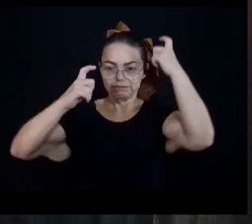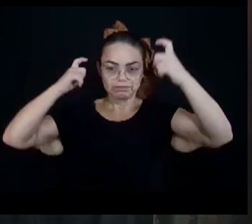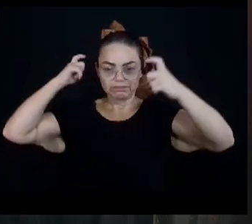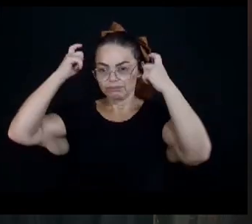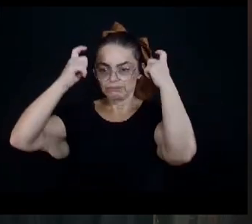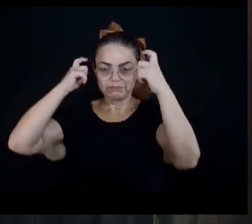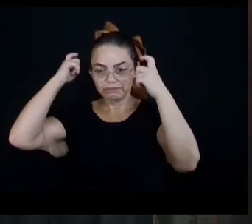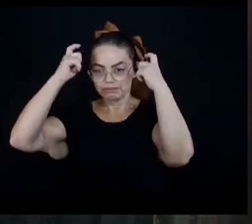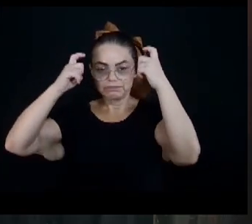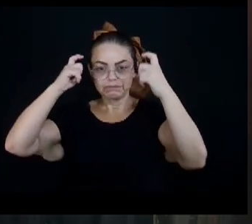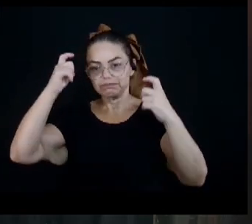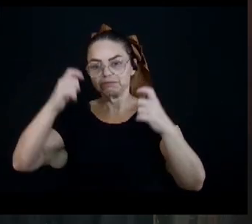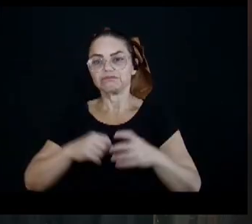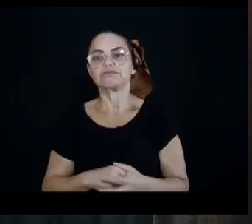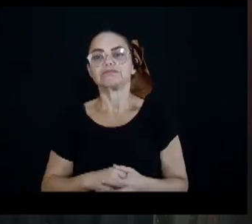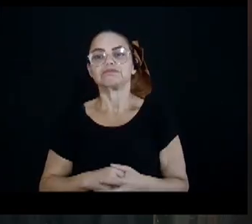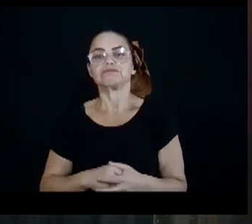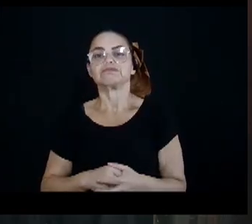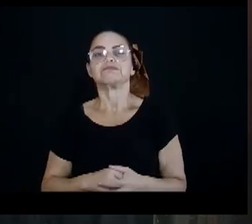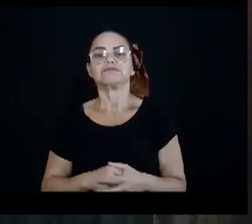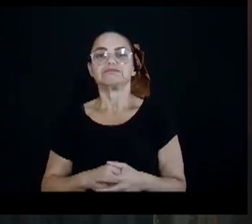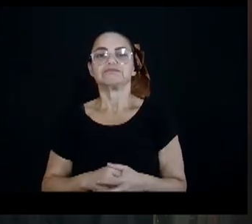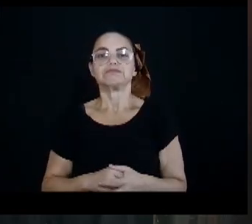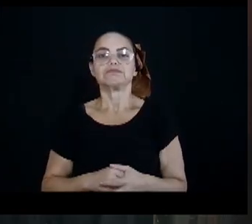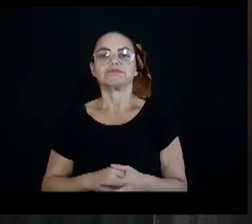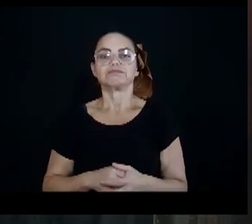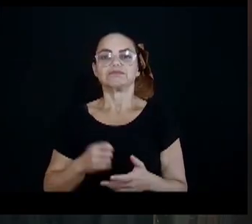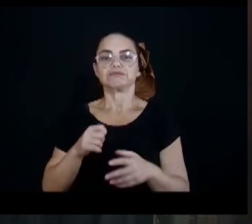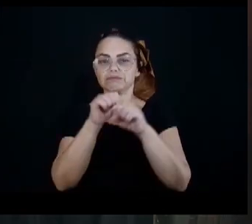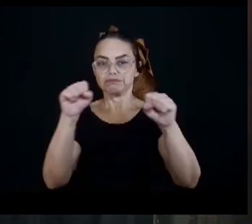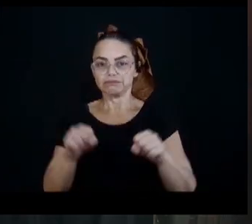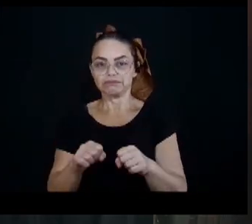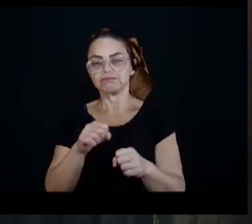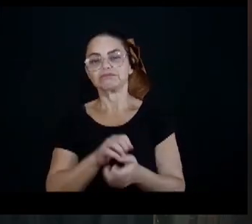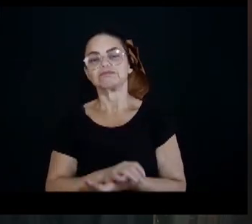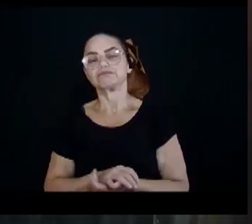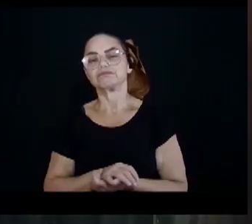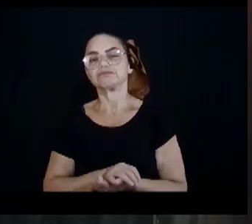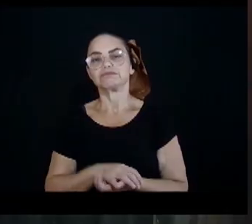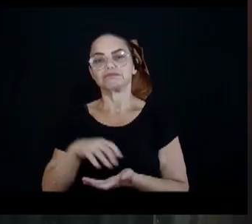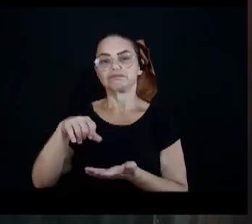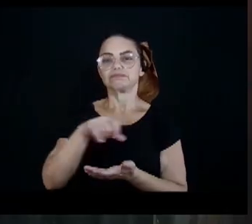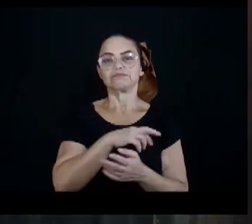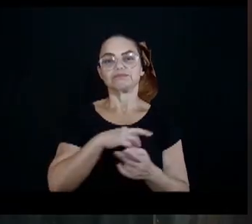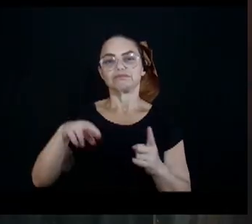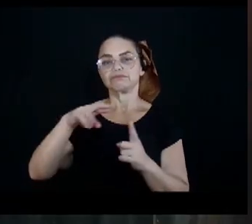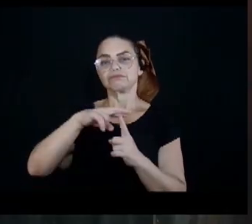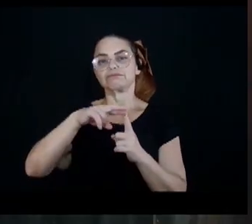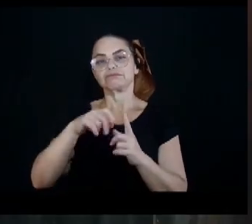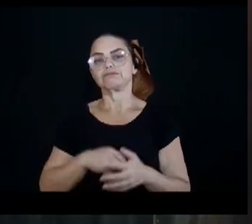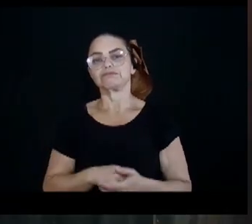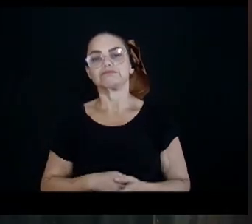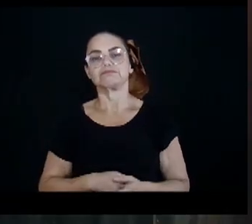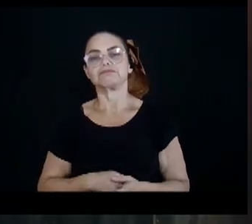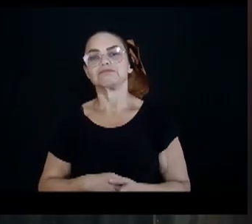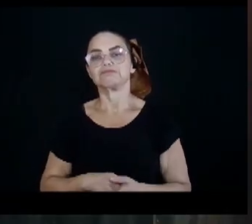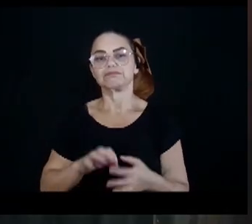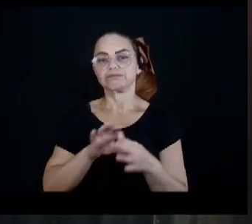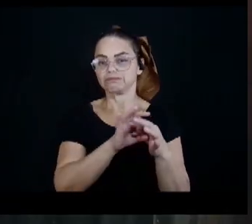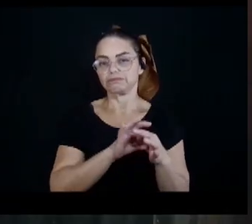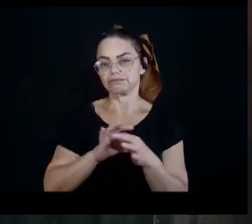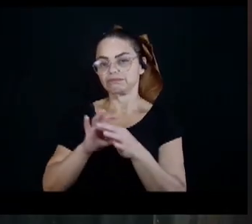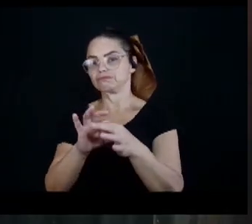mais academia, você paga um sistema que vai te georreferenciar e você pode usar qualquer outra franquia